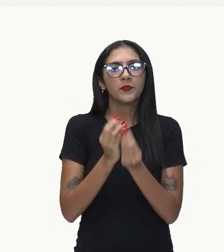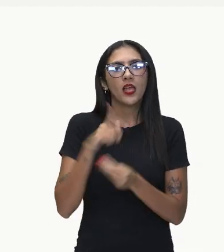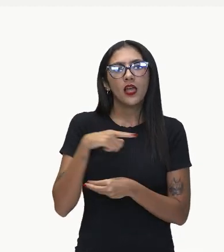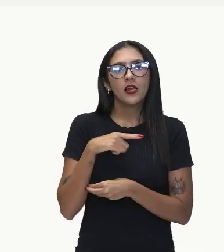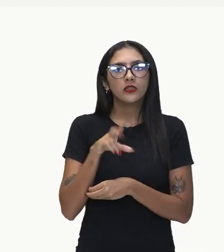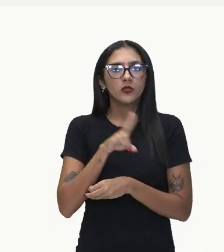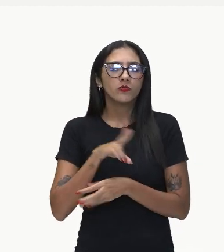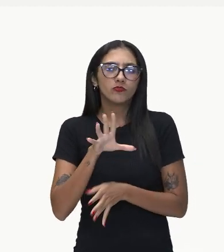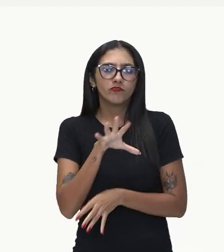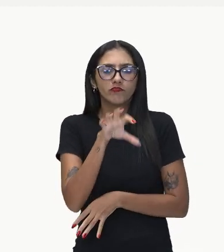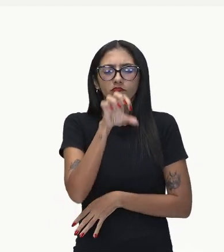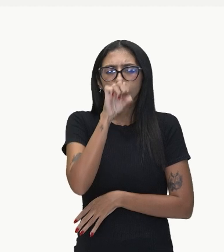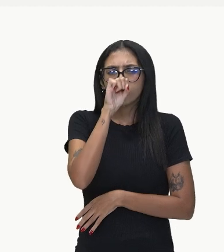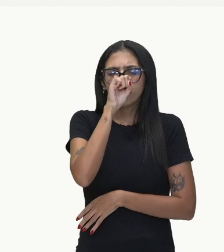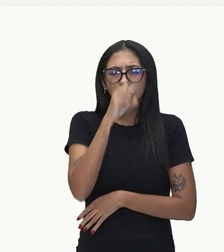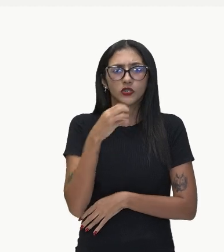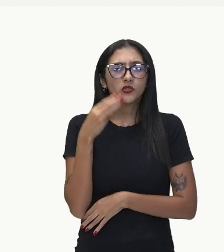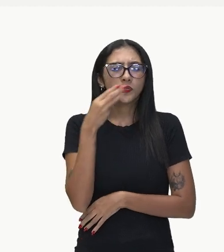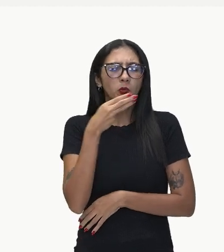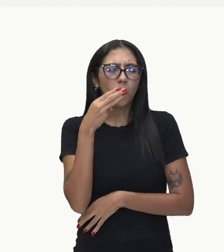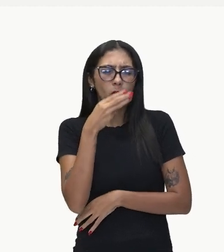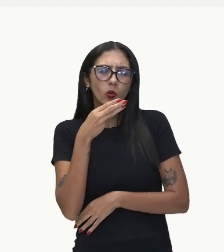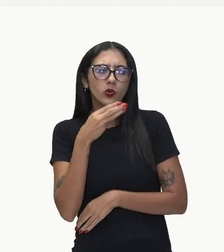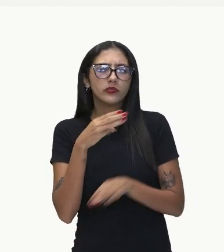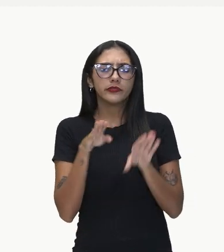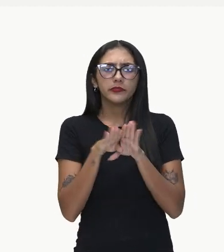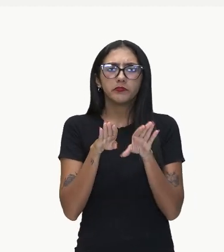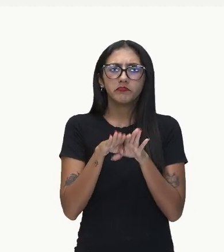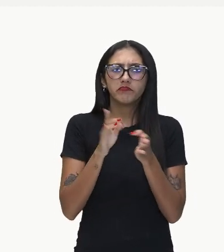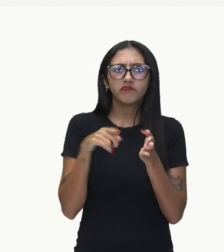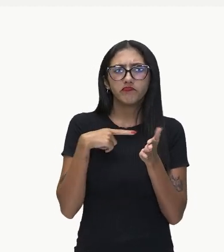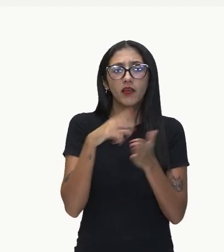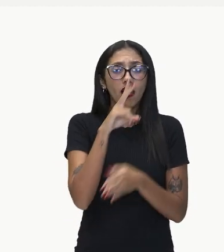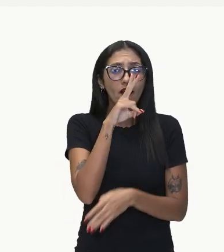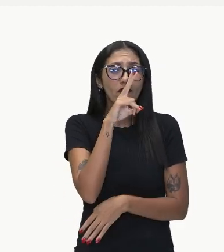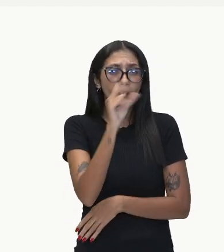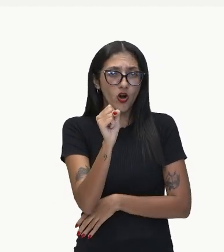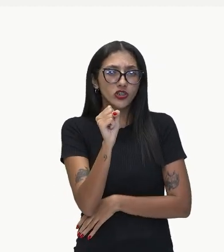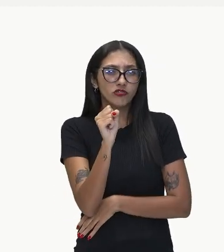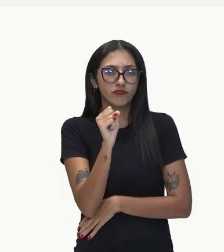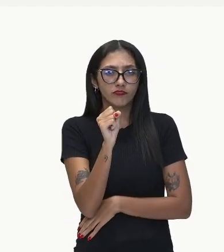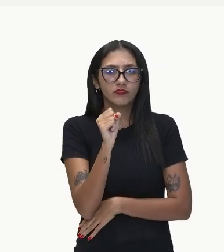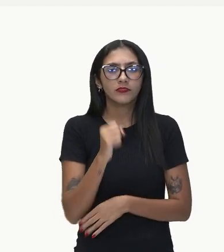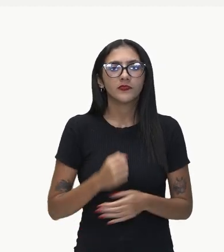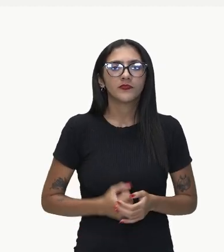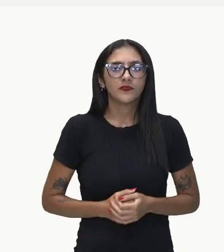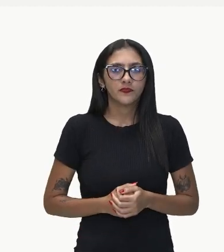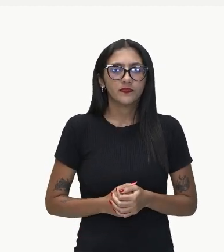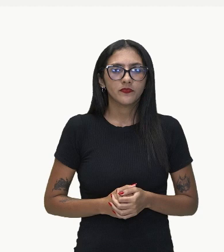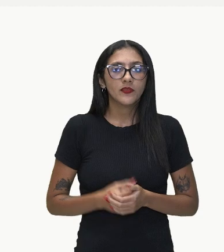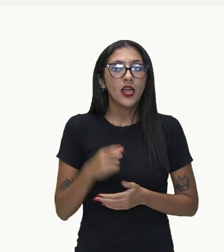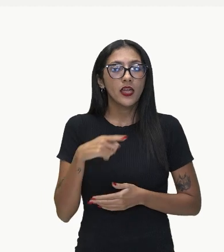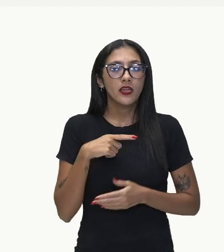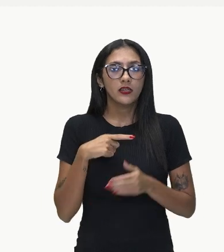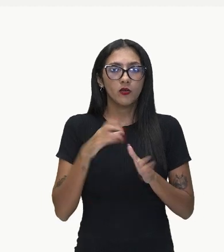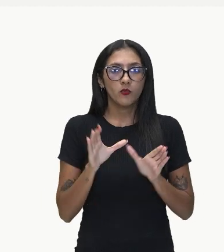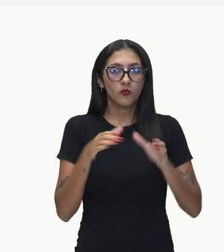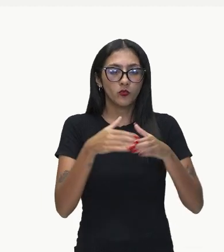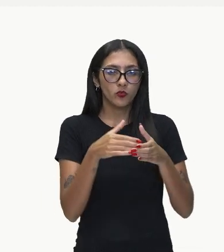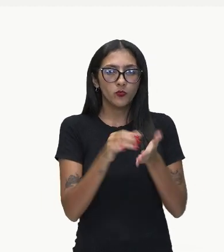um aroma doce e picante, tá? E ele pertence a um grupo